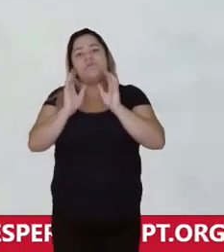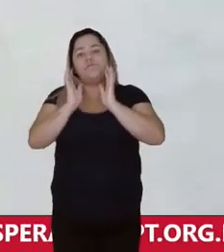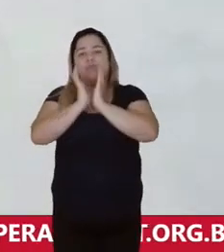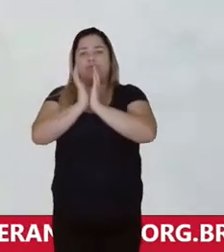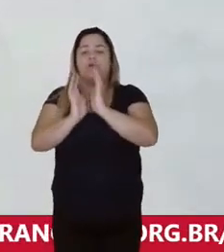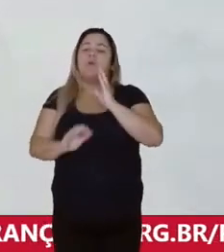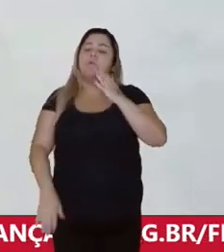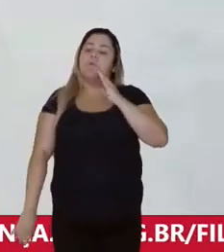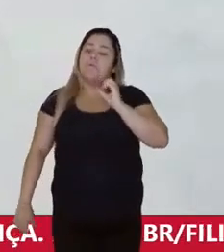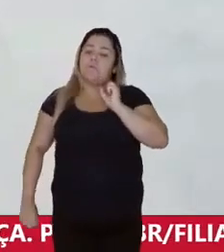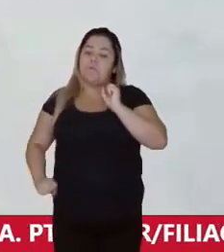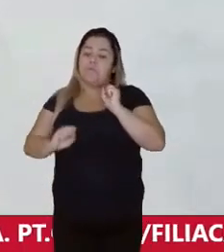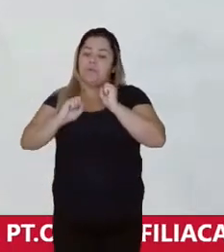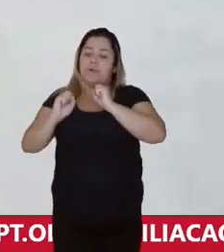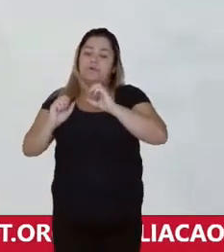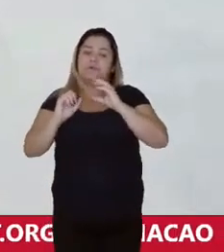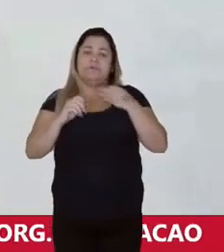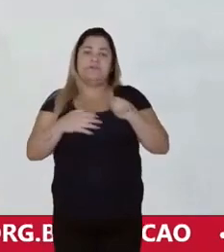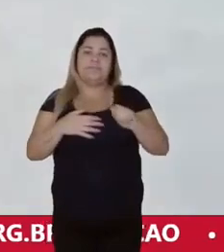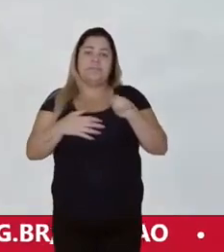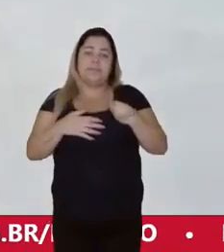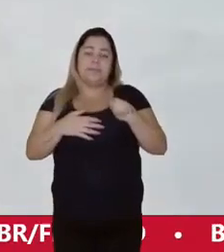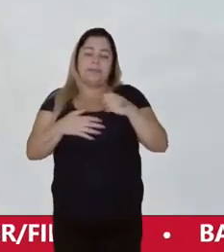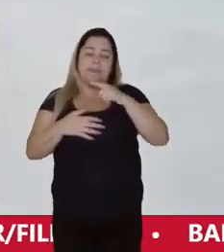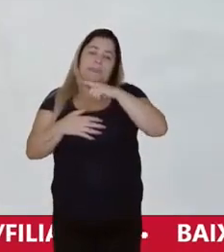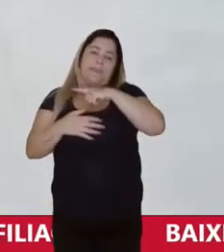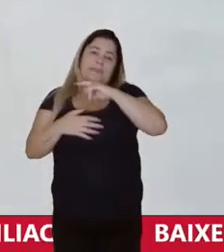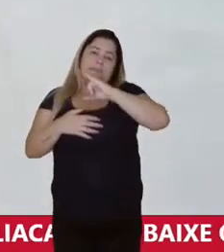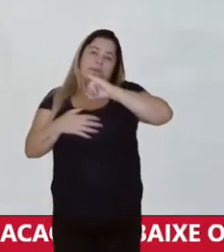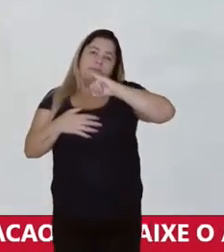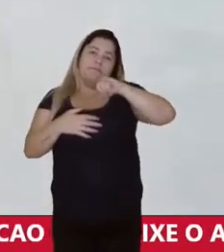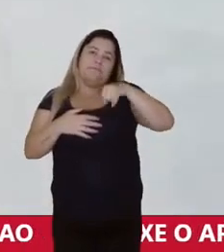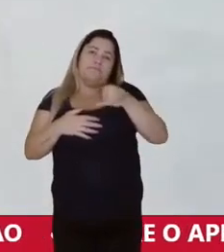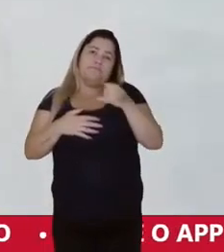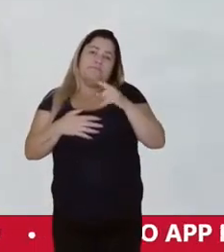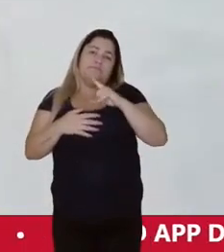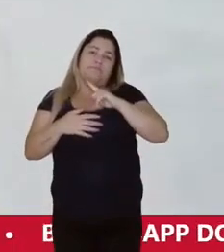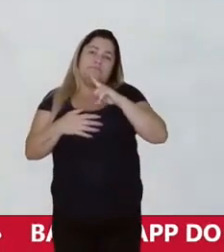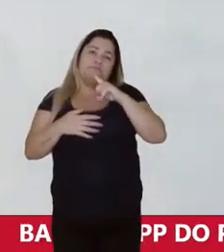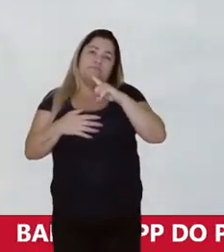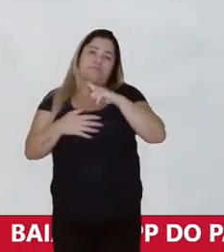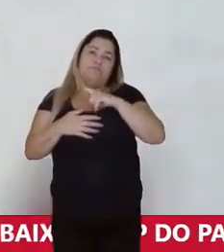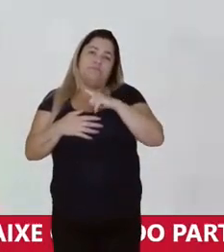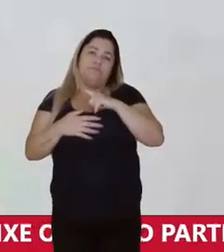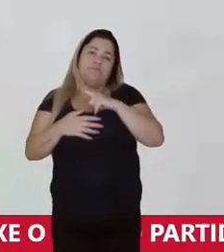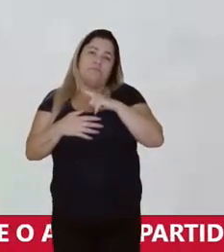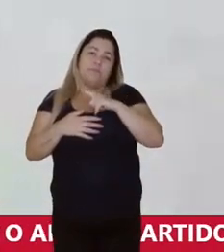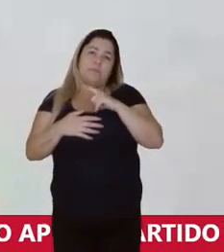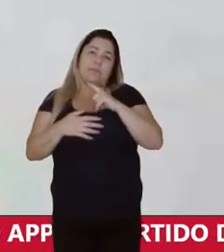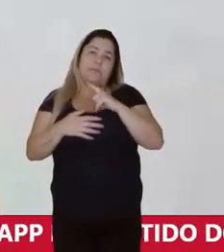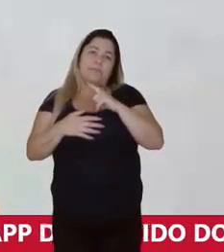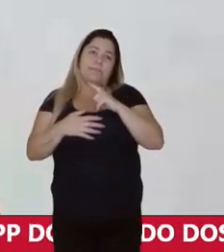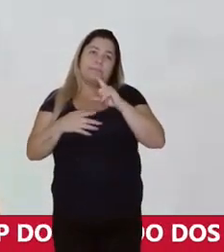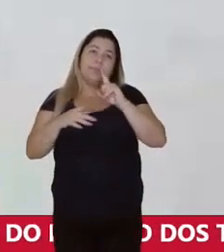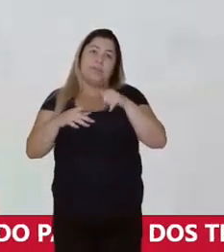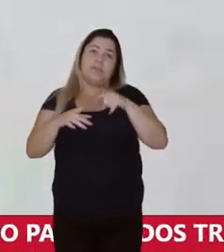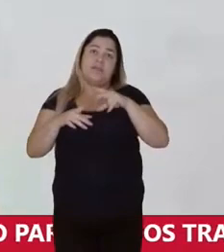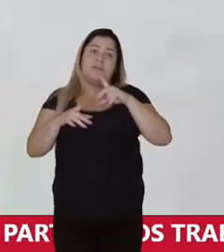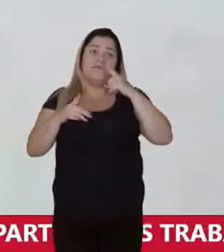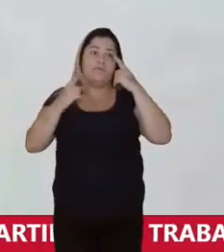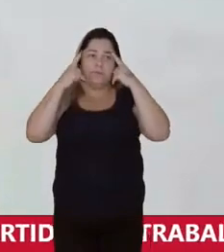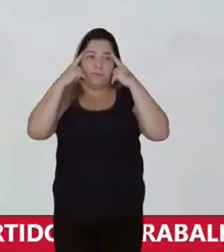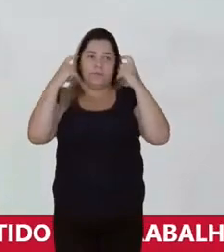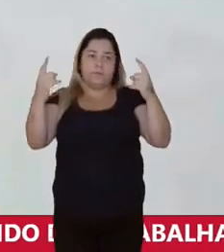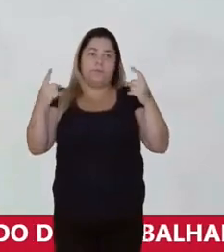podem viver e podem ter oportunidades e, principalmente, sem ter violência em suas